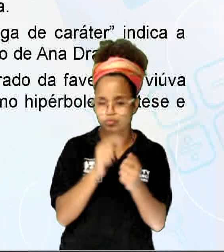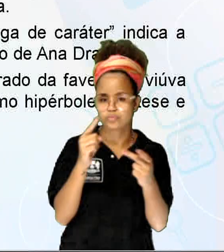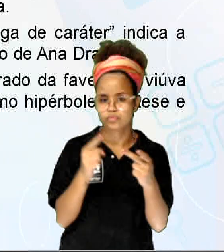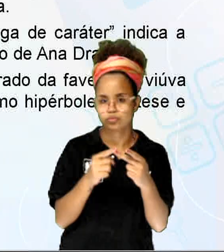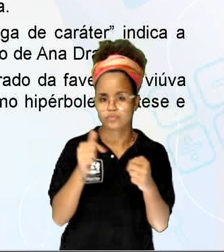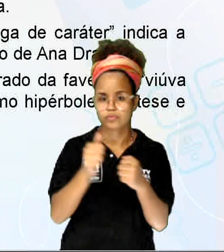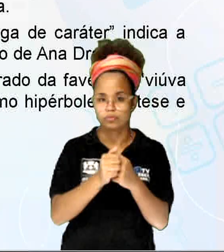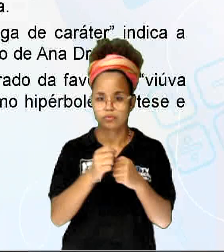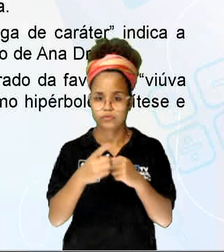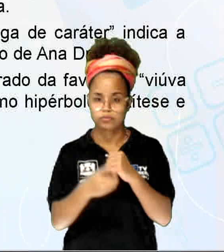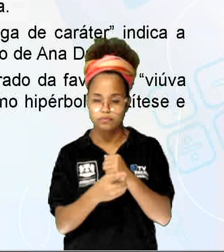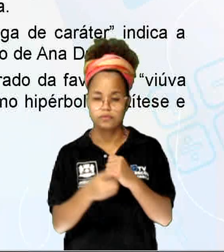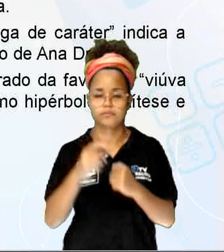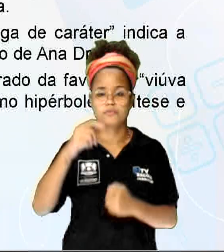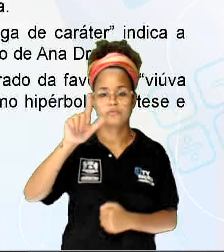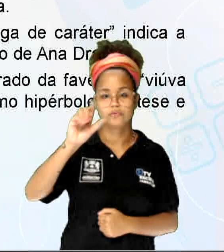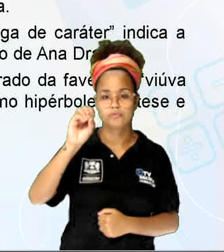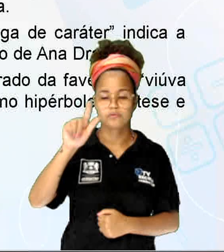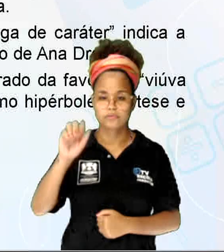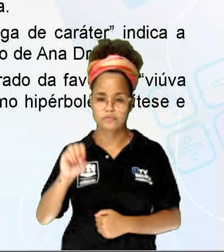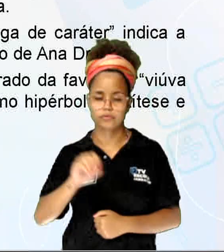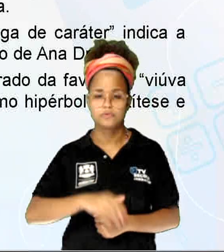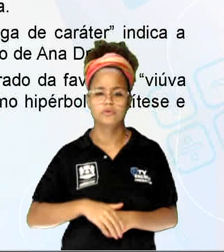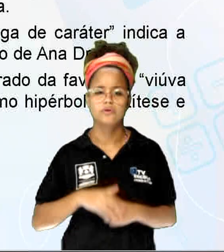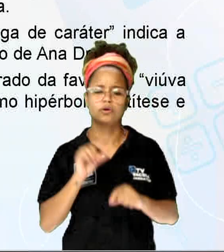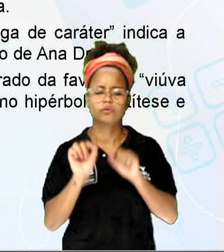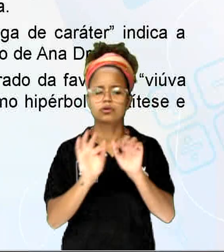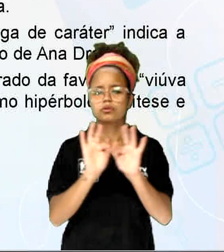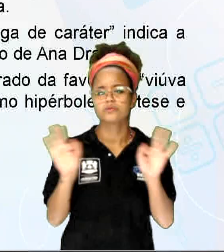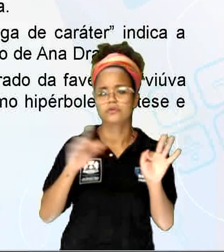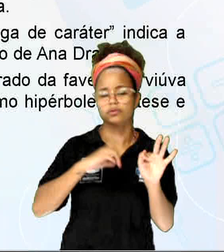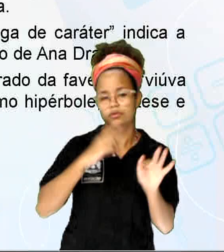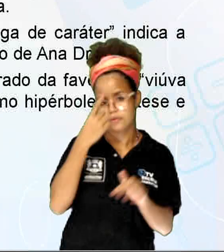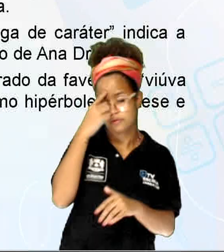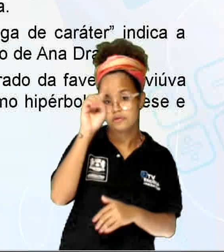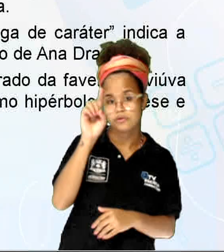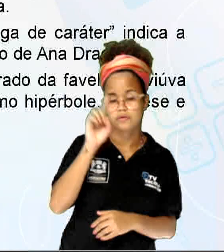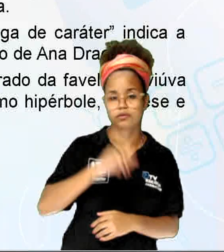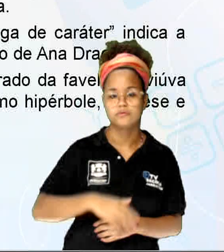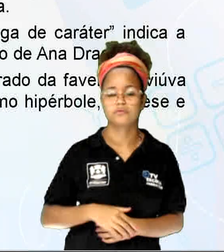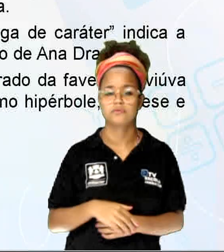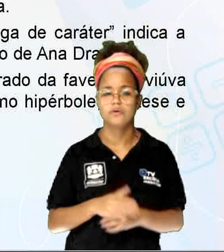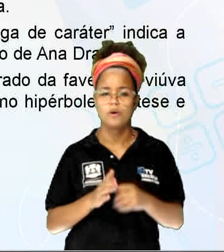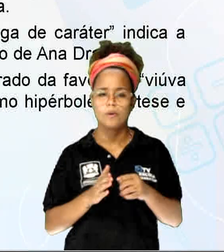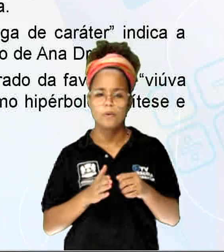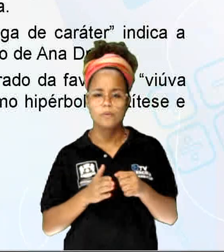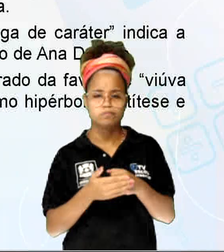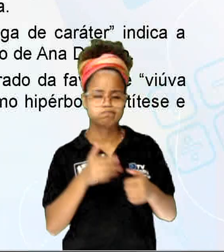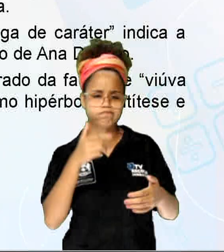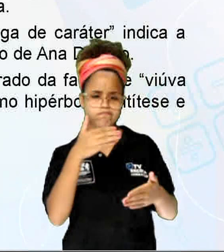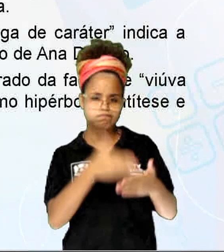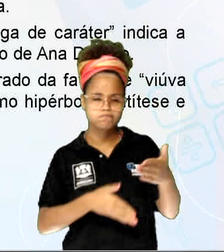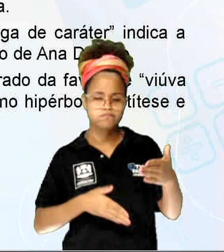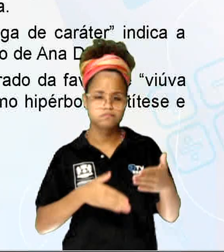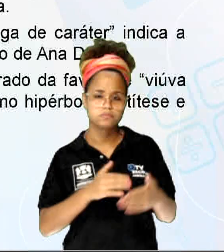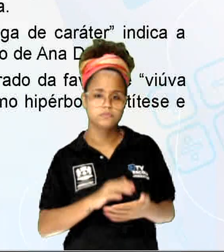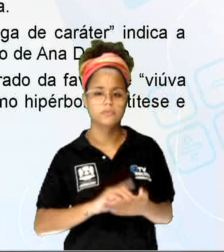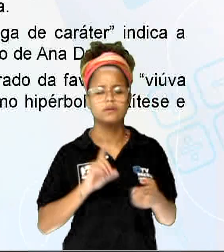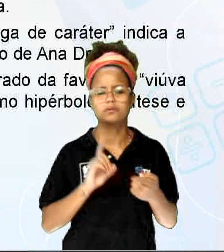logo procurei pôr à vontade, designa tanto uma ideia de restrição quanto uma ideia